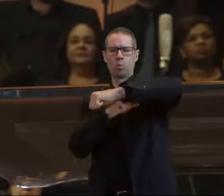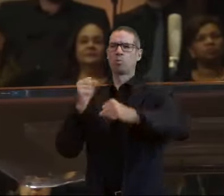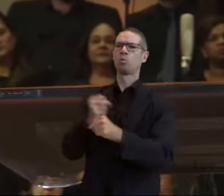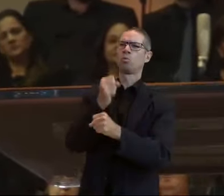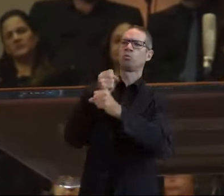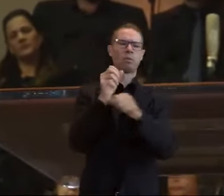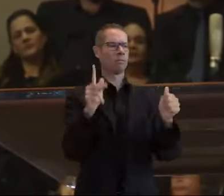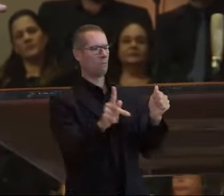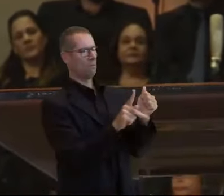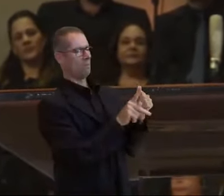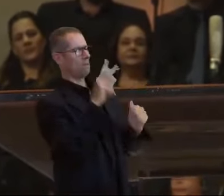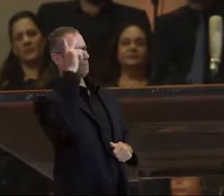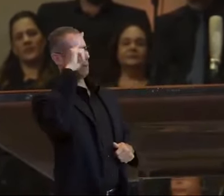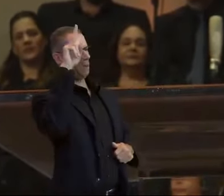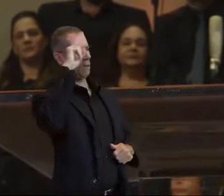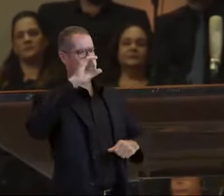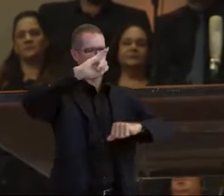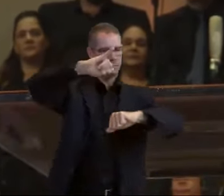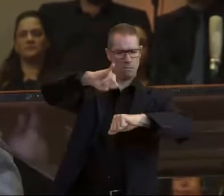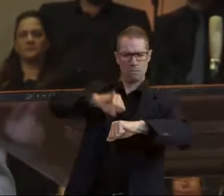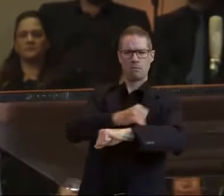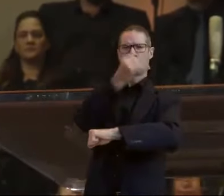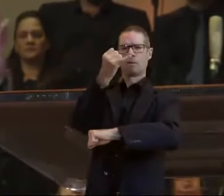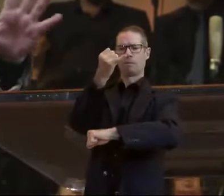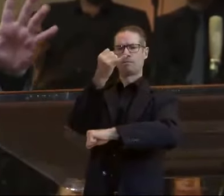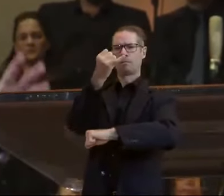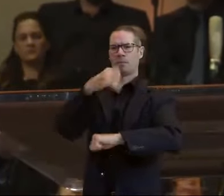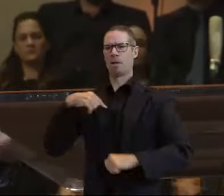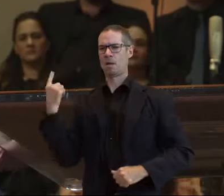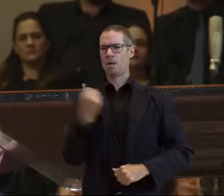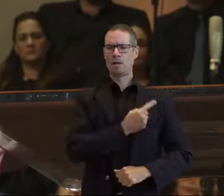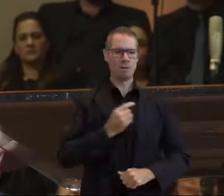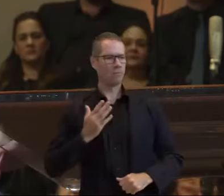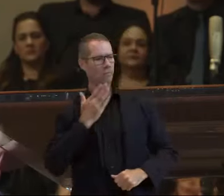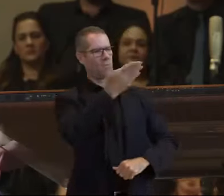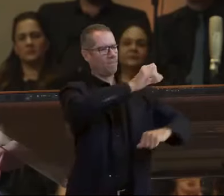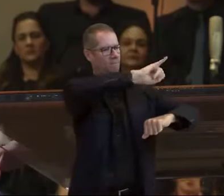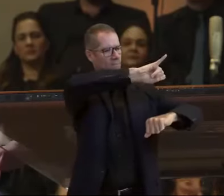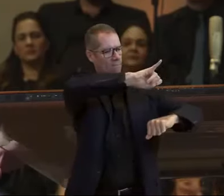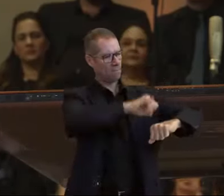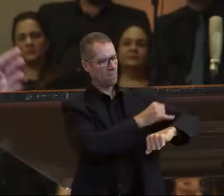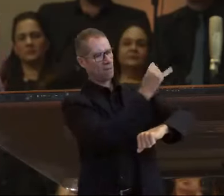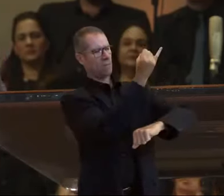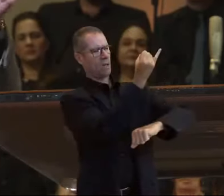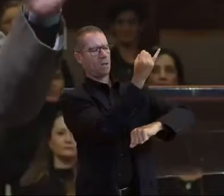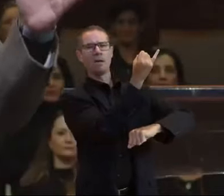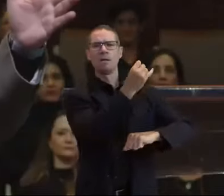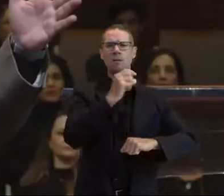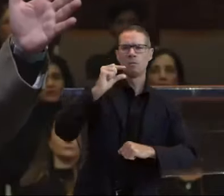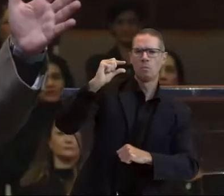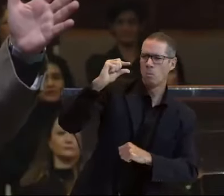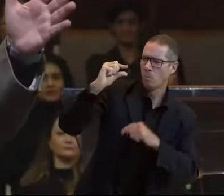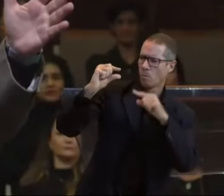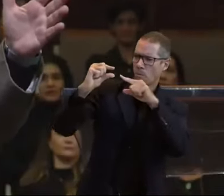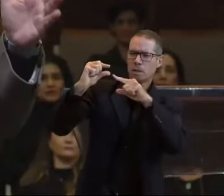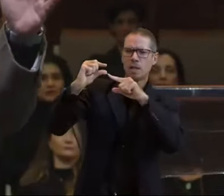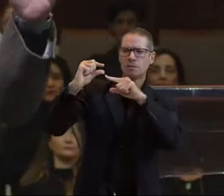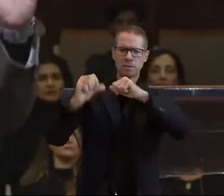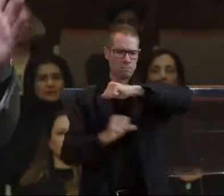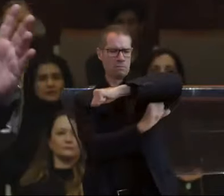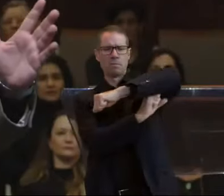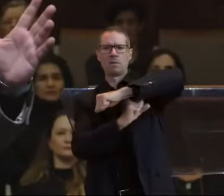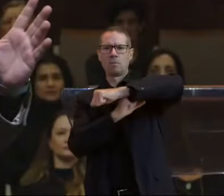estava se lembrando do templo lá em Jerusalém. E quando a gente vai em Jerusalém, né, sobrou um pedacinho do templo